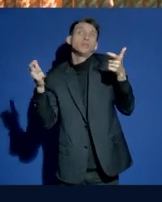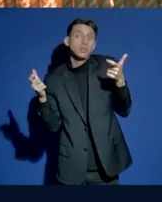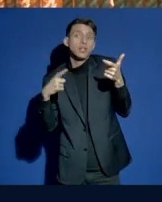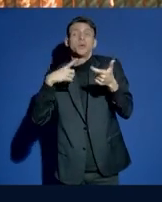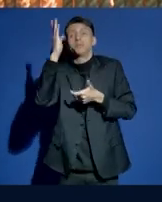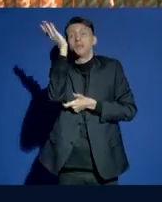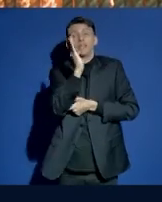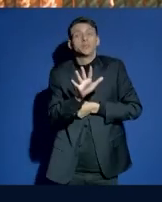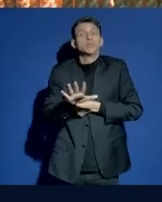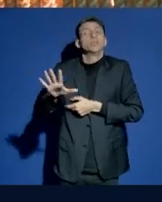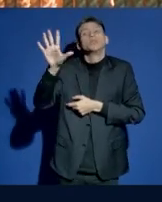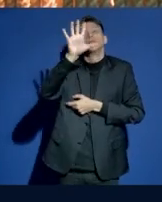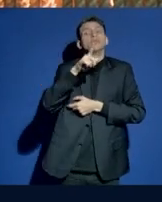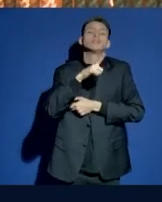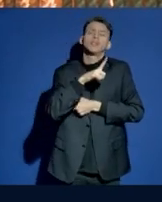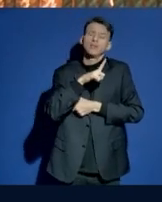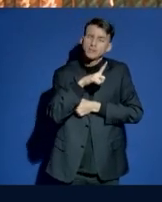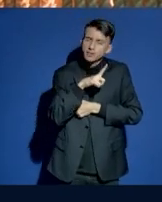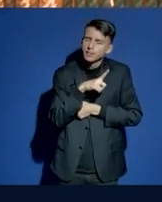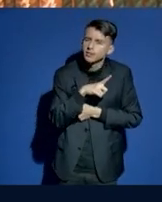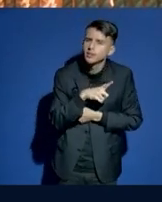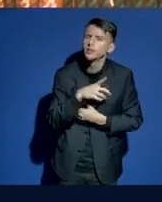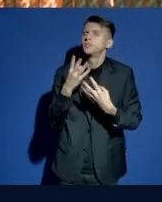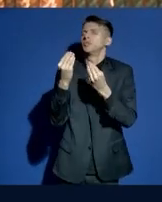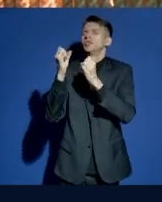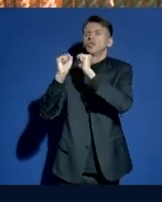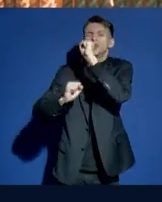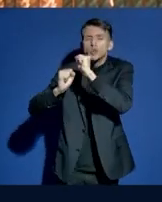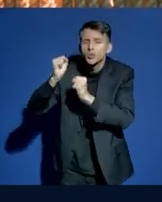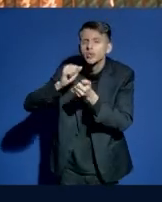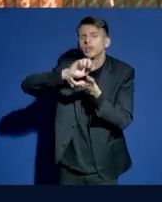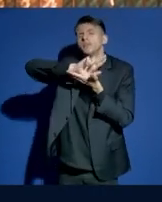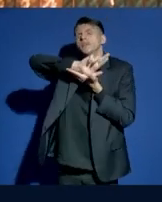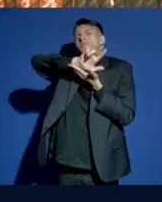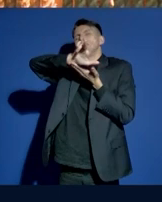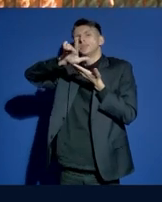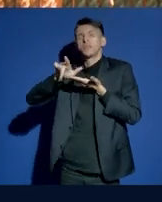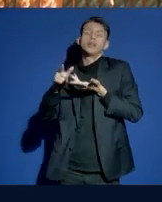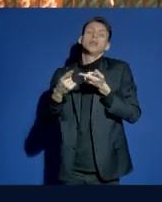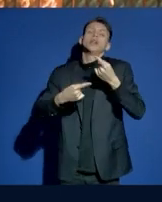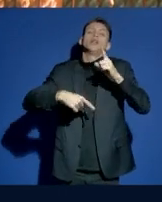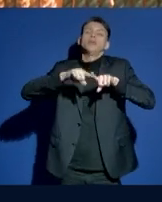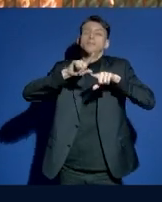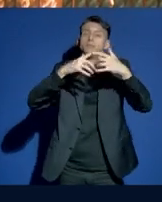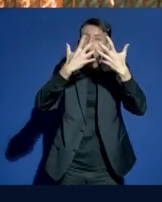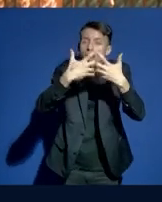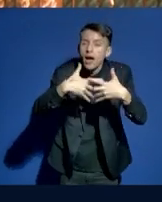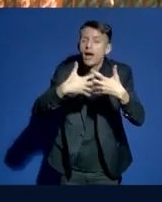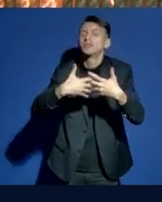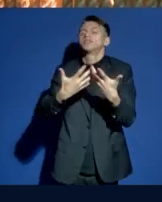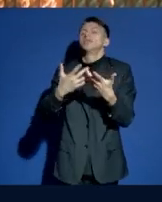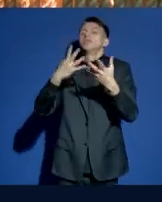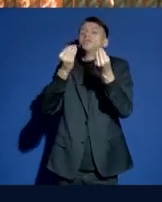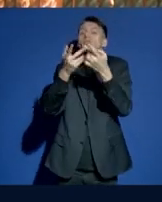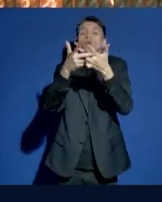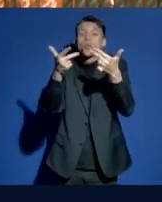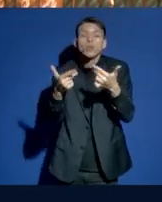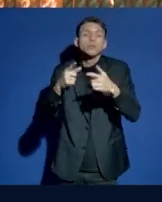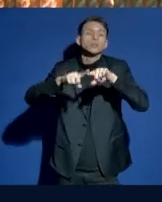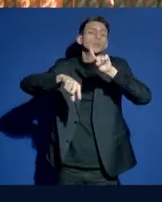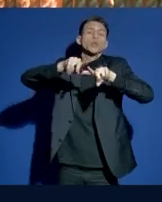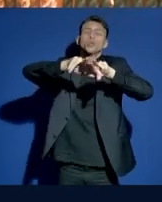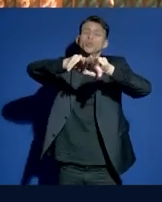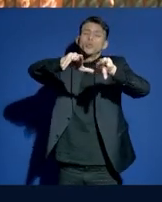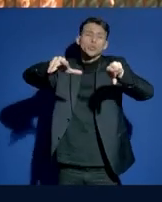Brasil tem uma camada de indústria de produção de equipamento maquinário né todo tipo de produto